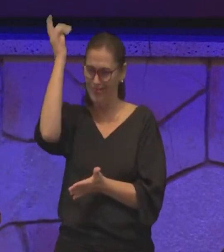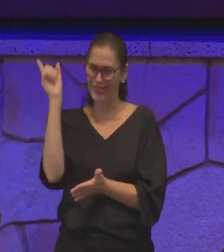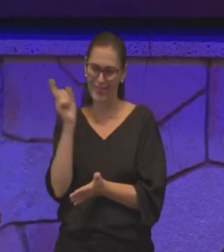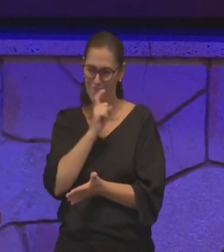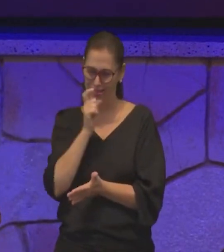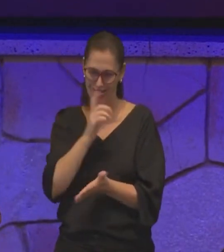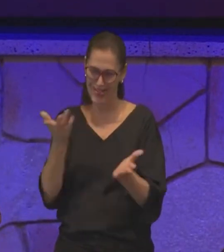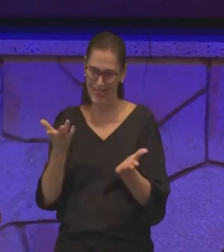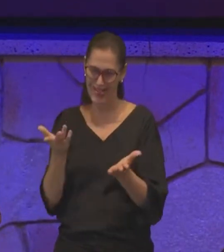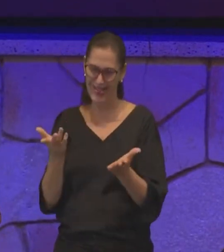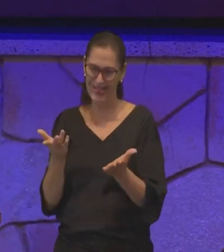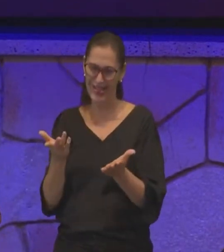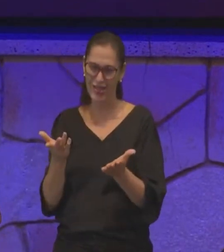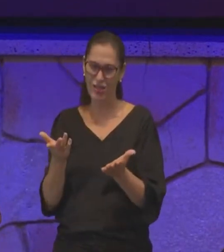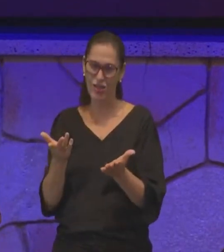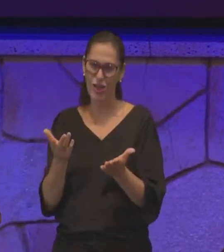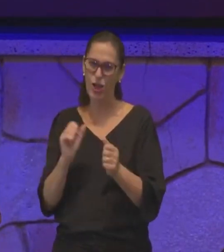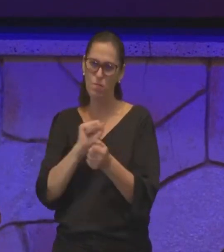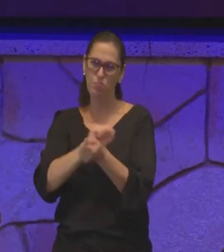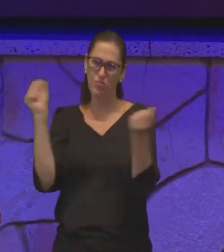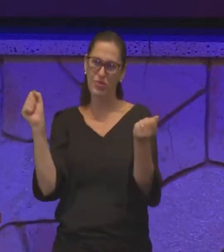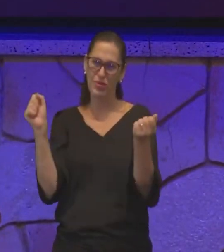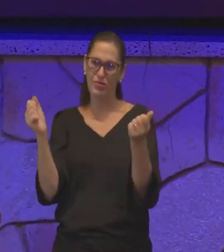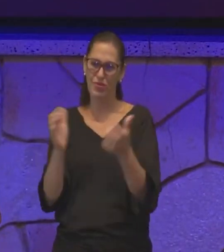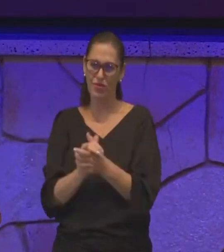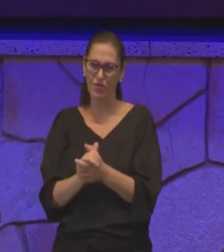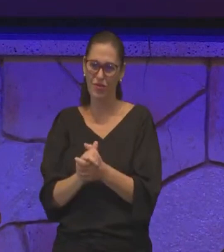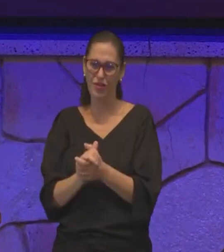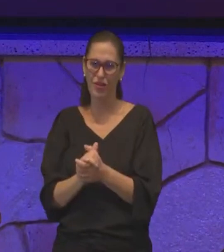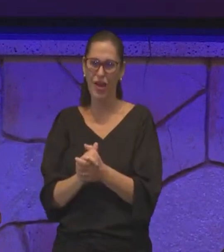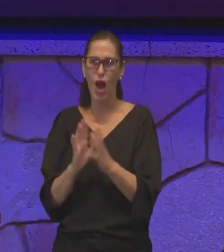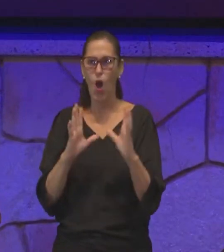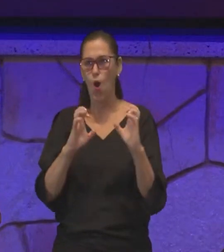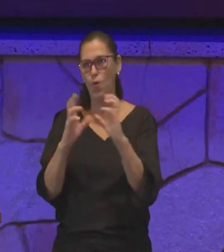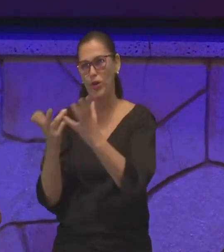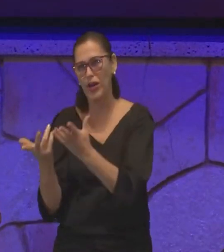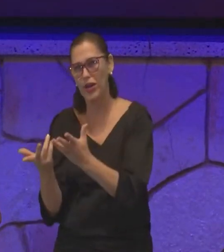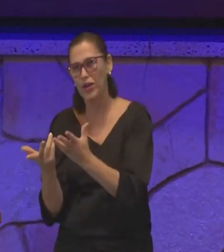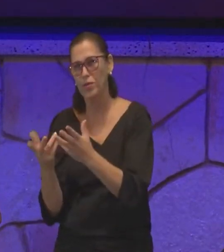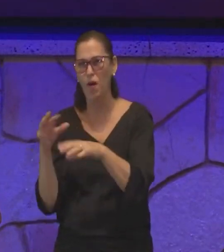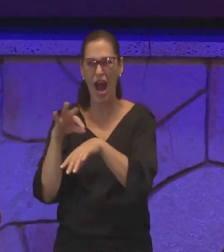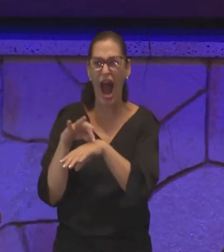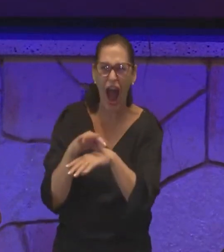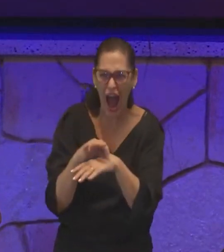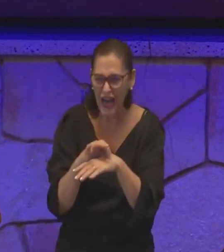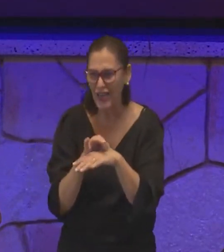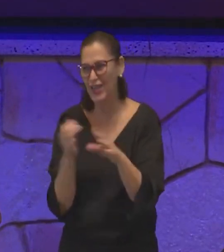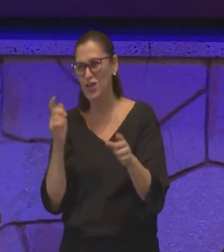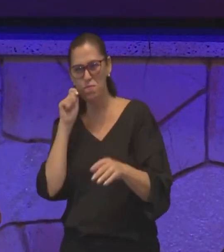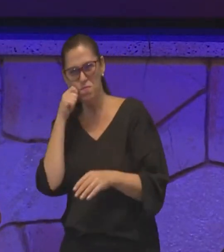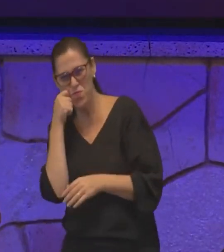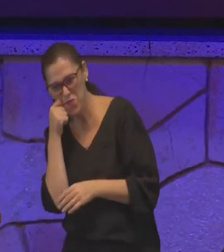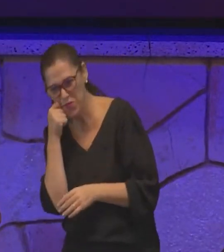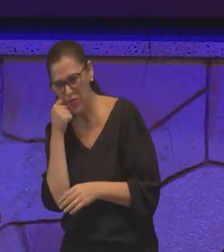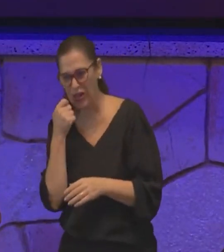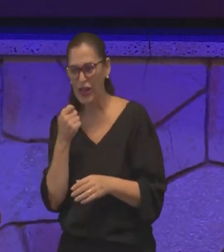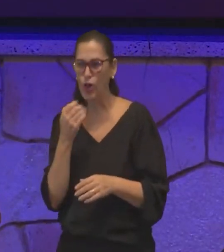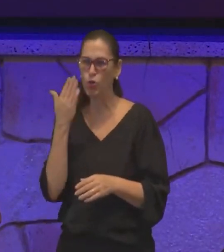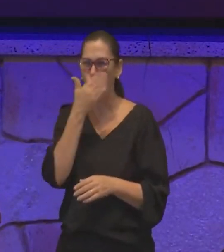que não. Não tem como. Ou você briga por um pedaço de bife, pela